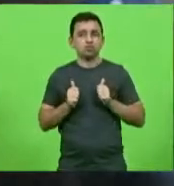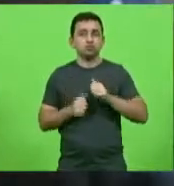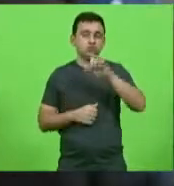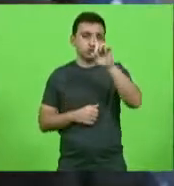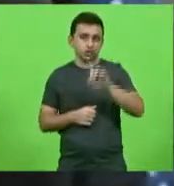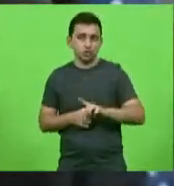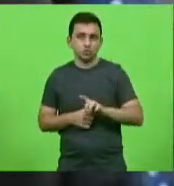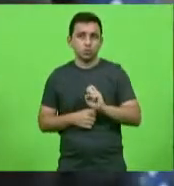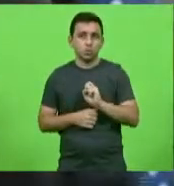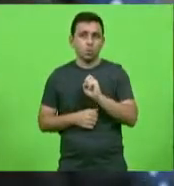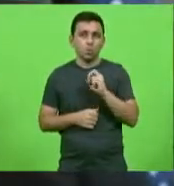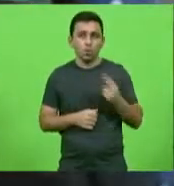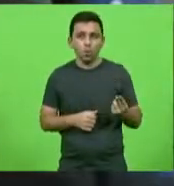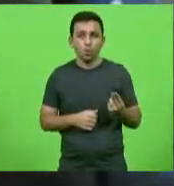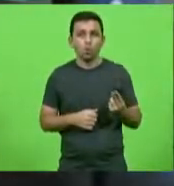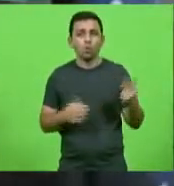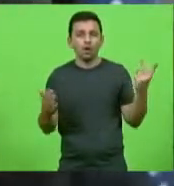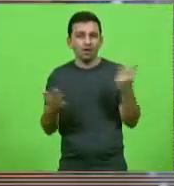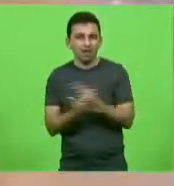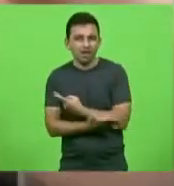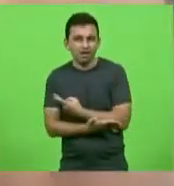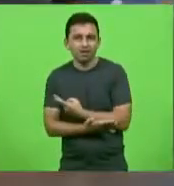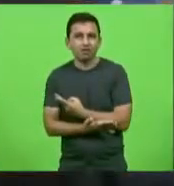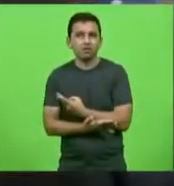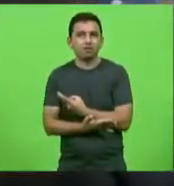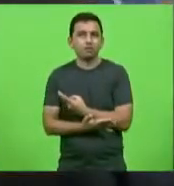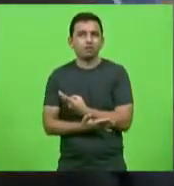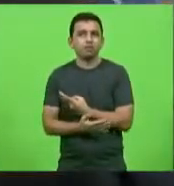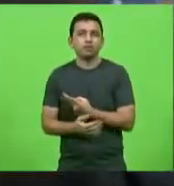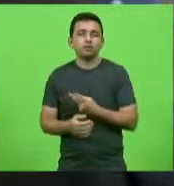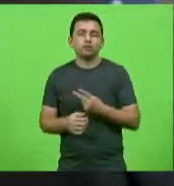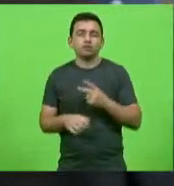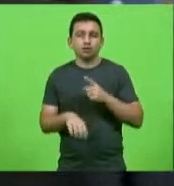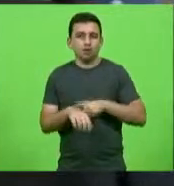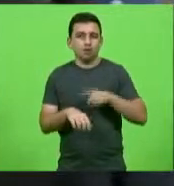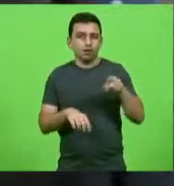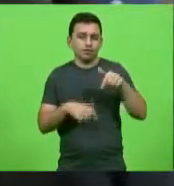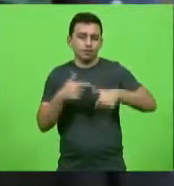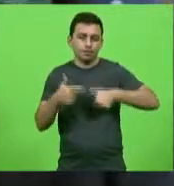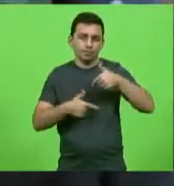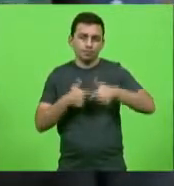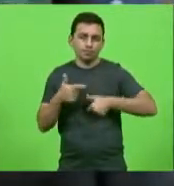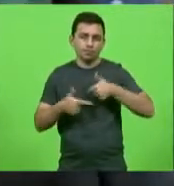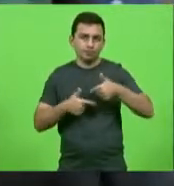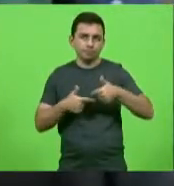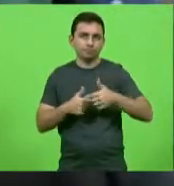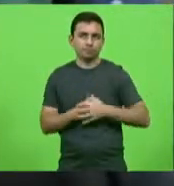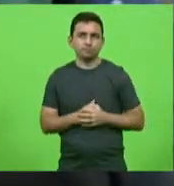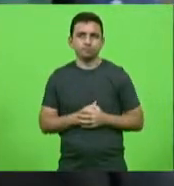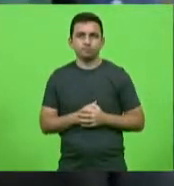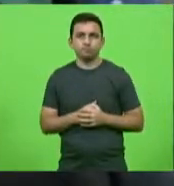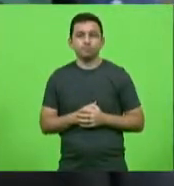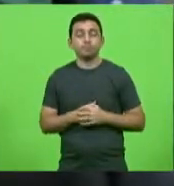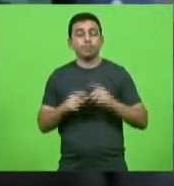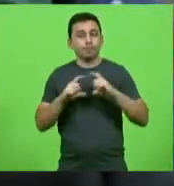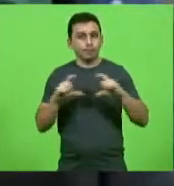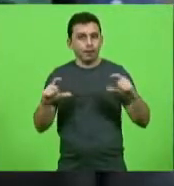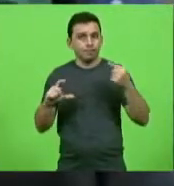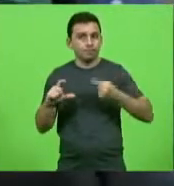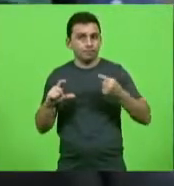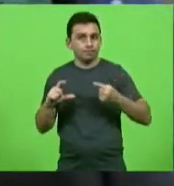ou eventual, ou cometer erro grosseiro no desempenho de suas funções. Já o parágrafo